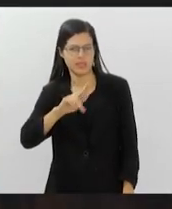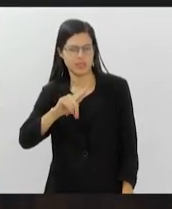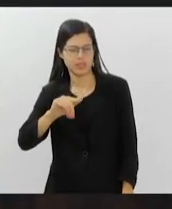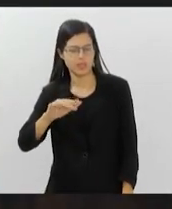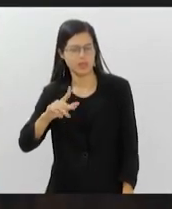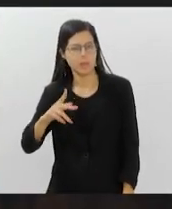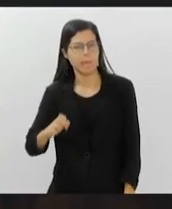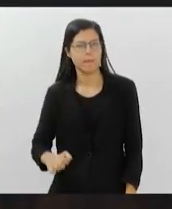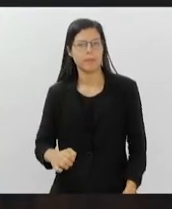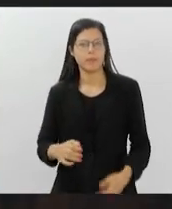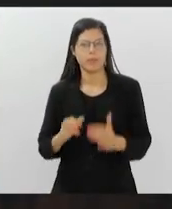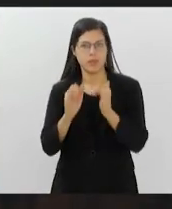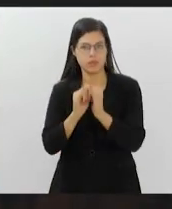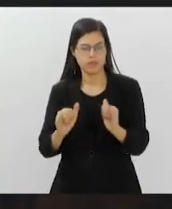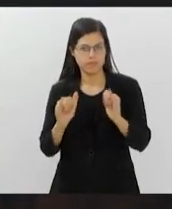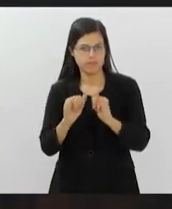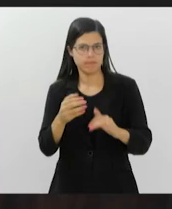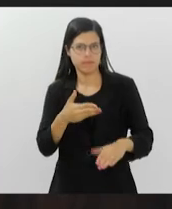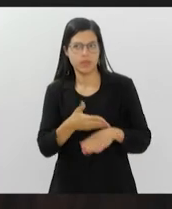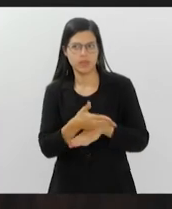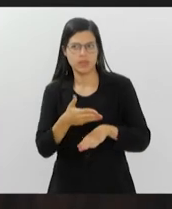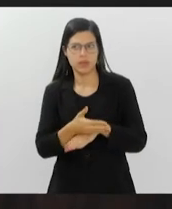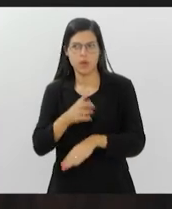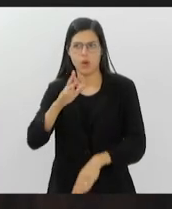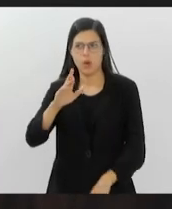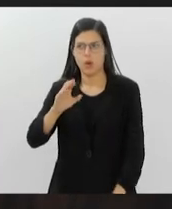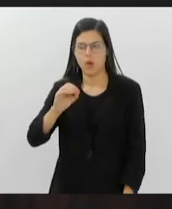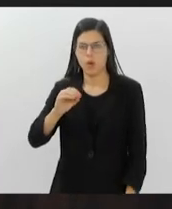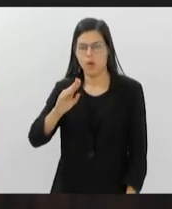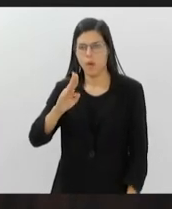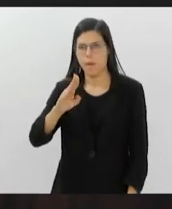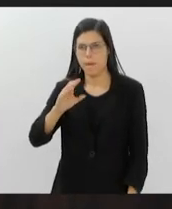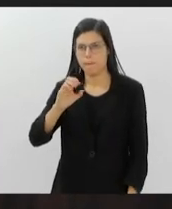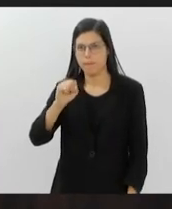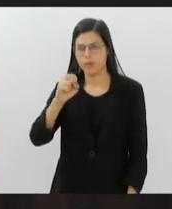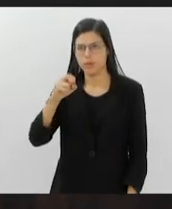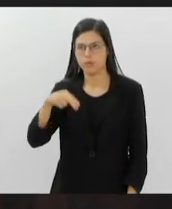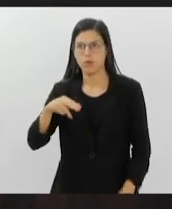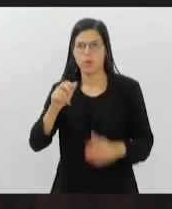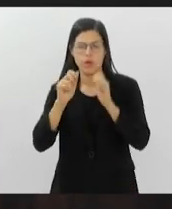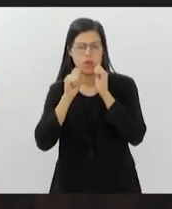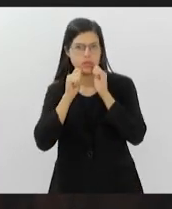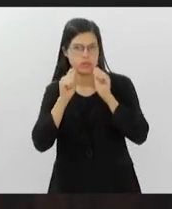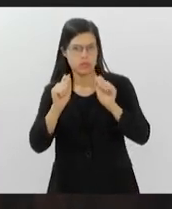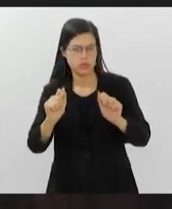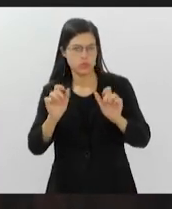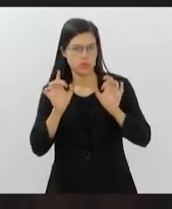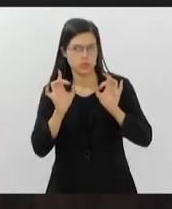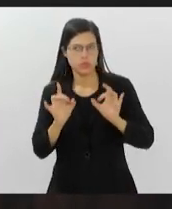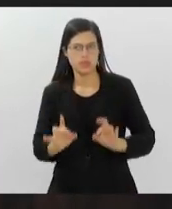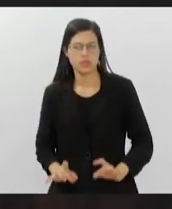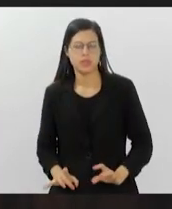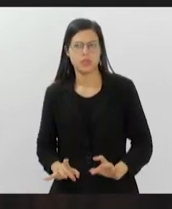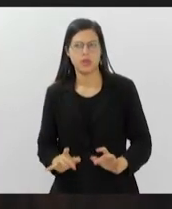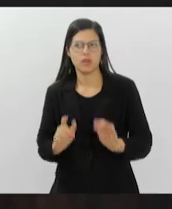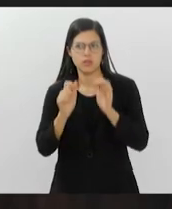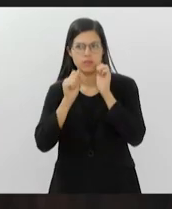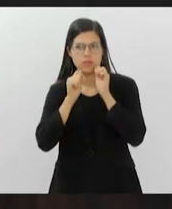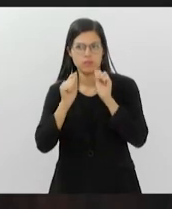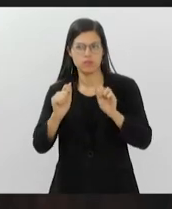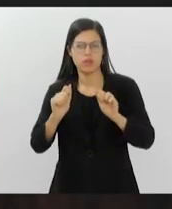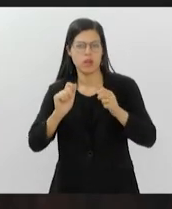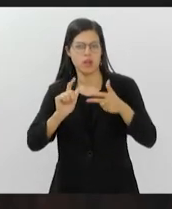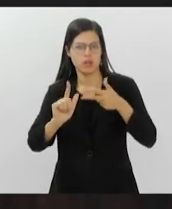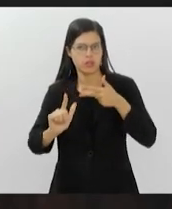Gostaria também de anunciar a presença do senhor Robson dos Santos, França, assessor especial da assessoria legislativa